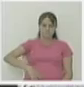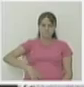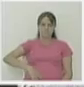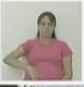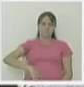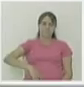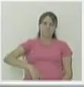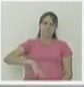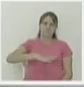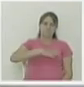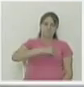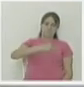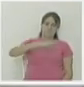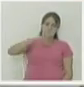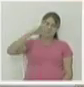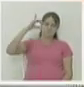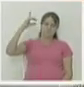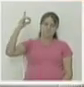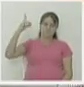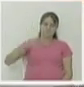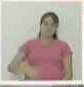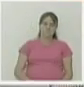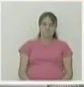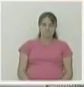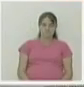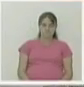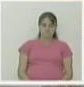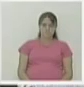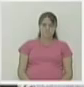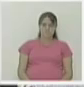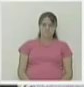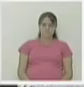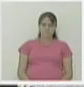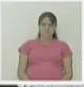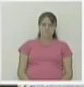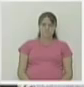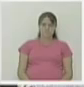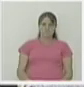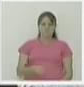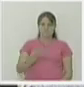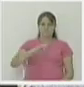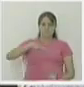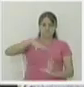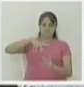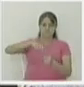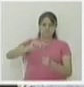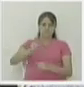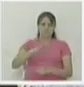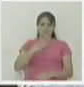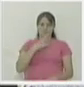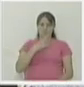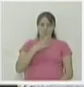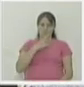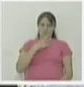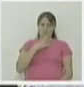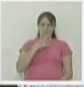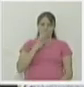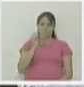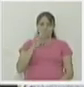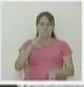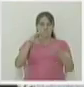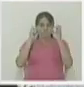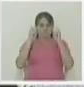de fato. Somos filhos de Deus. E continua: se o mundo não nos conhece, não nos reconhece